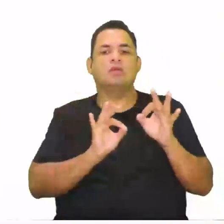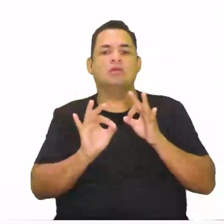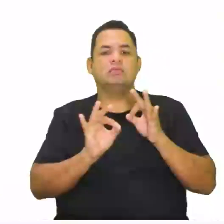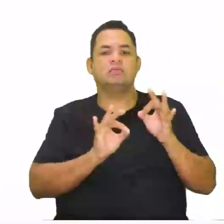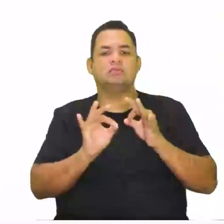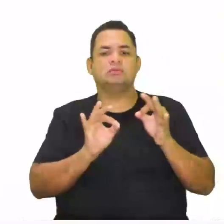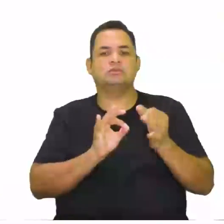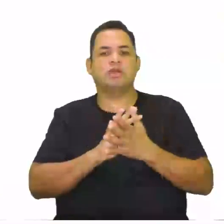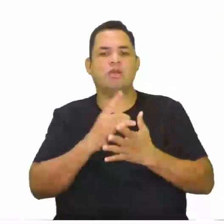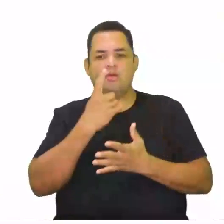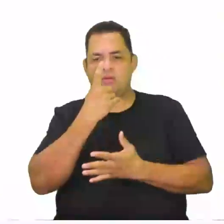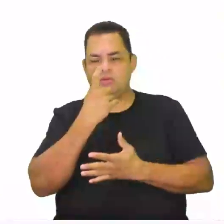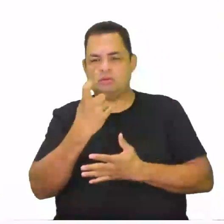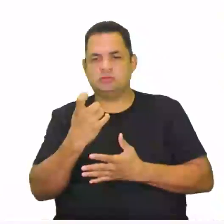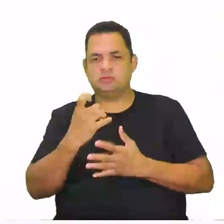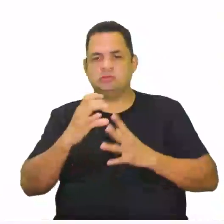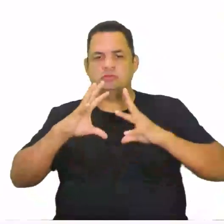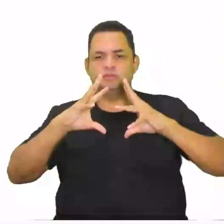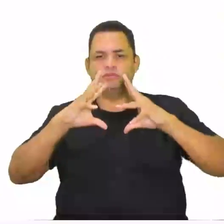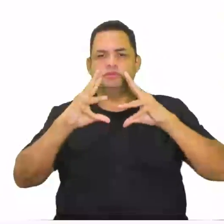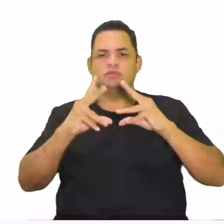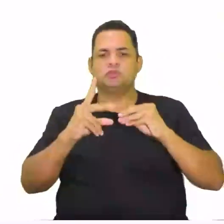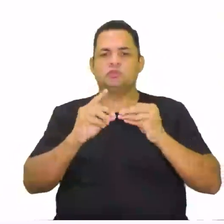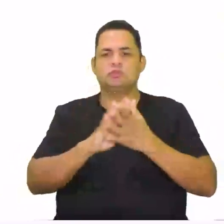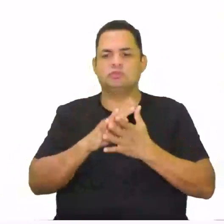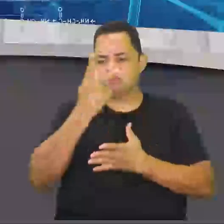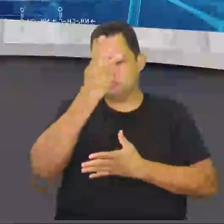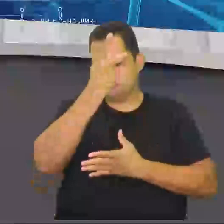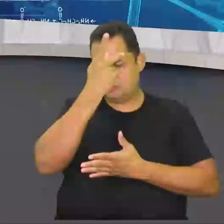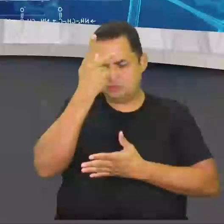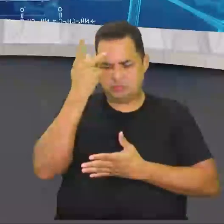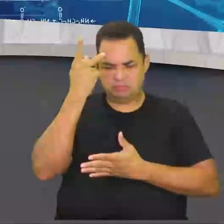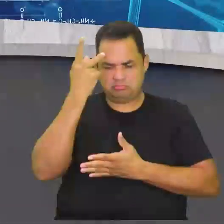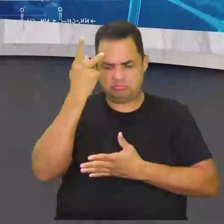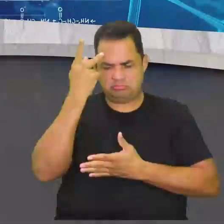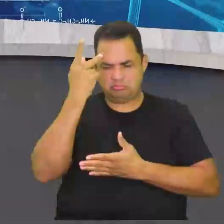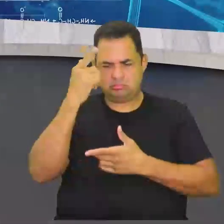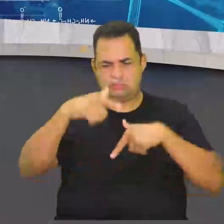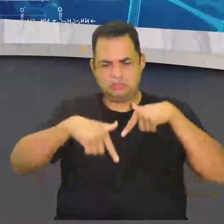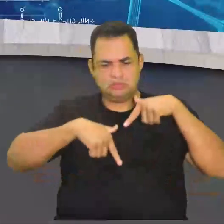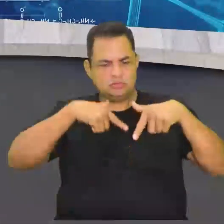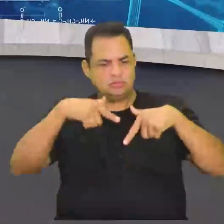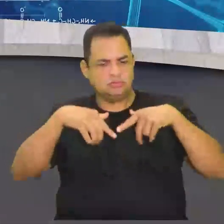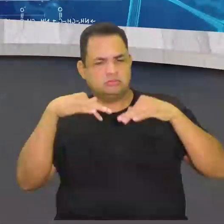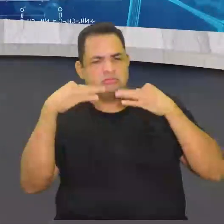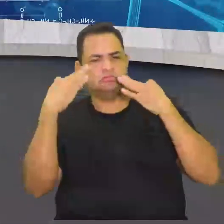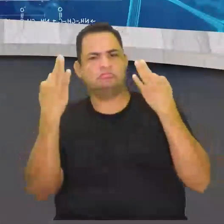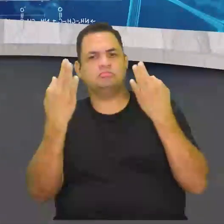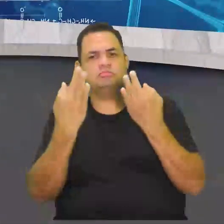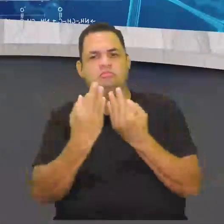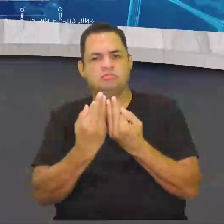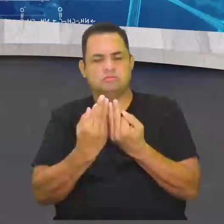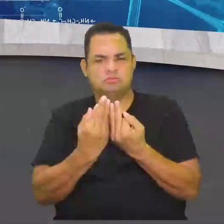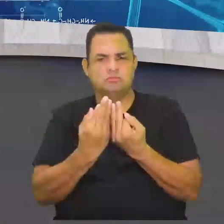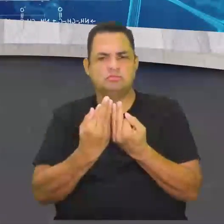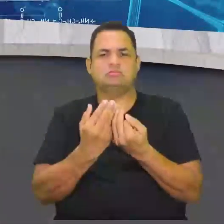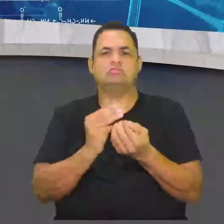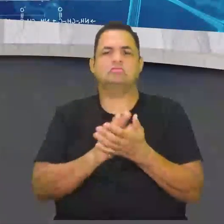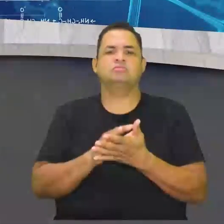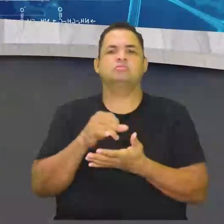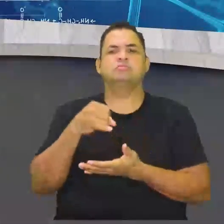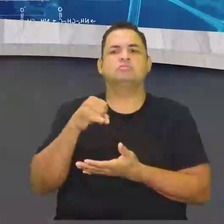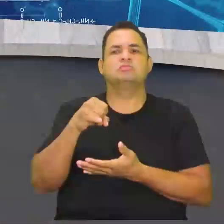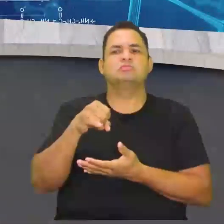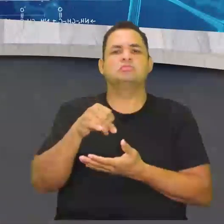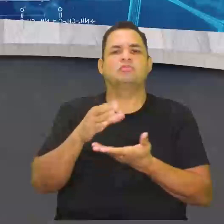lixo? Todo mundo produz lixo, né? Todas as famílias, quando elas, só de você viver, você